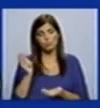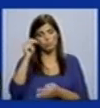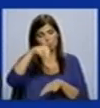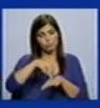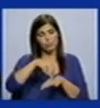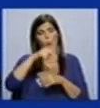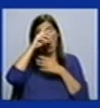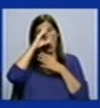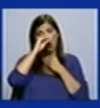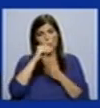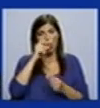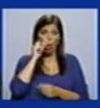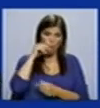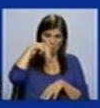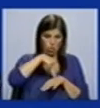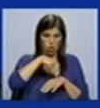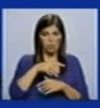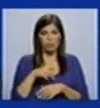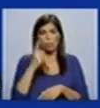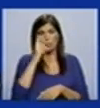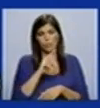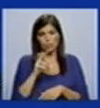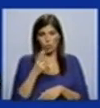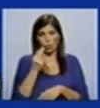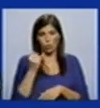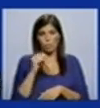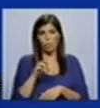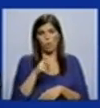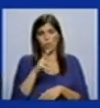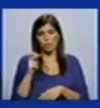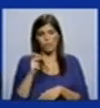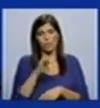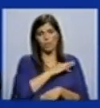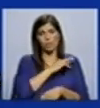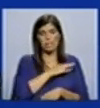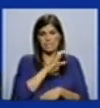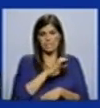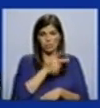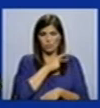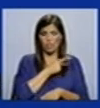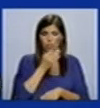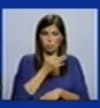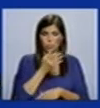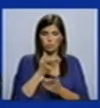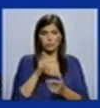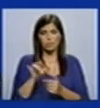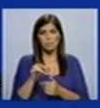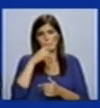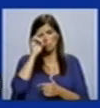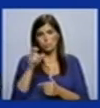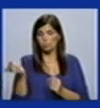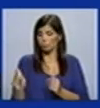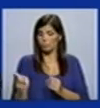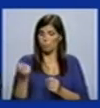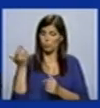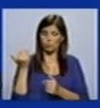os professores Rui Moura, Orfeu Bertolami, da Faculdade de Ciências da Universidade do Porto, e um cavalheiro que, olha, apareceu há pouco